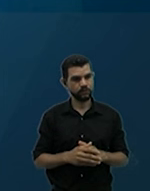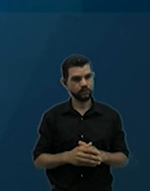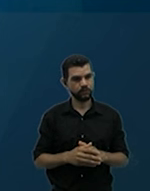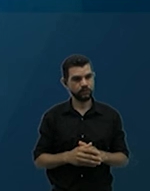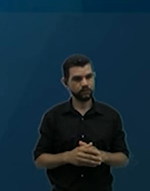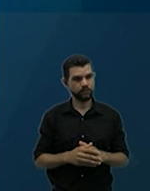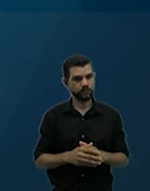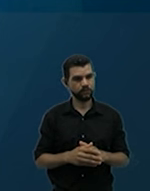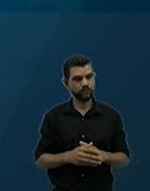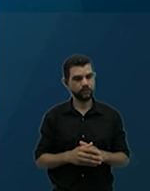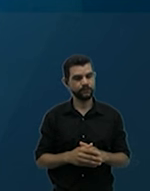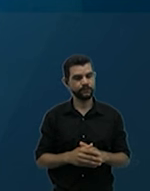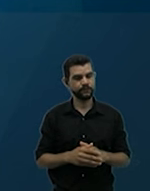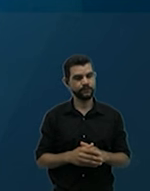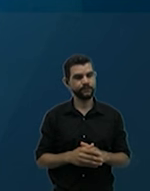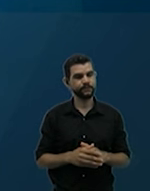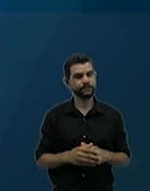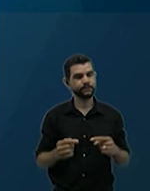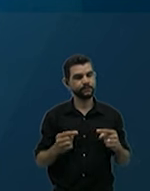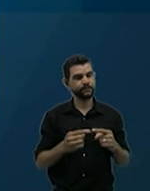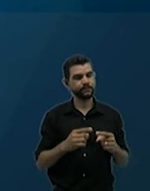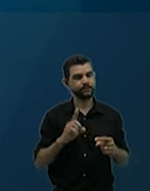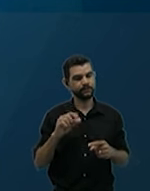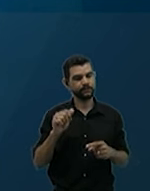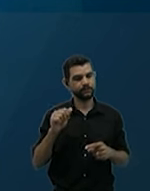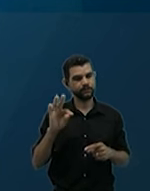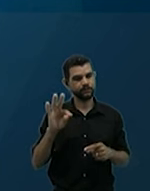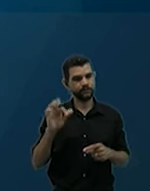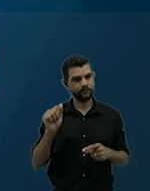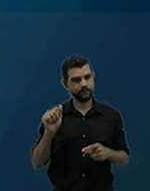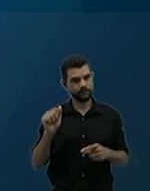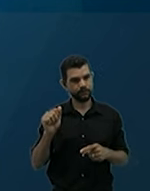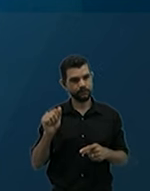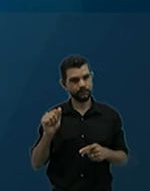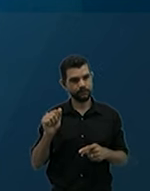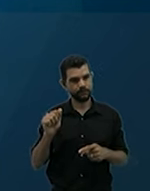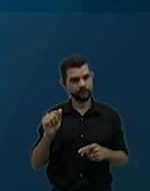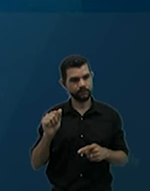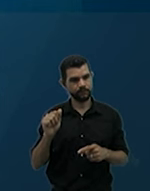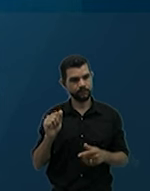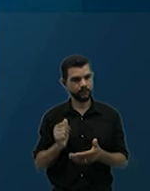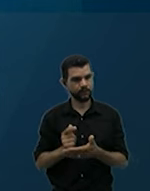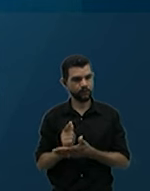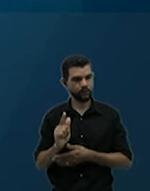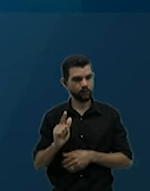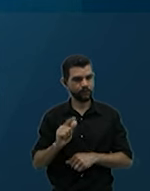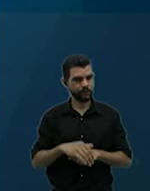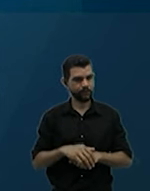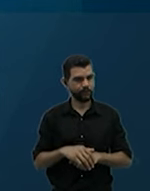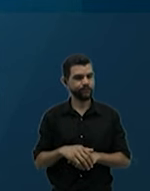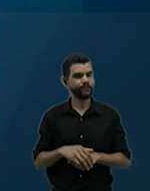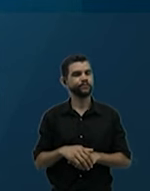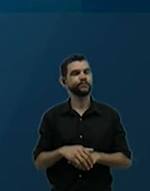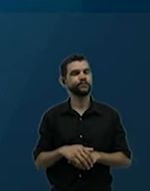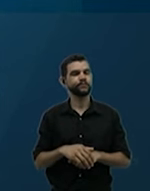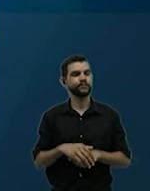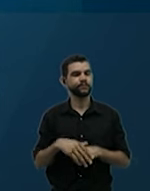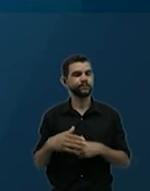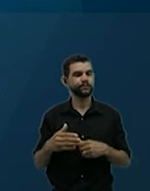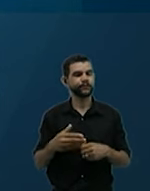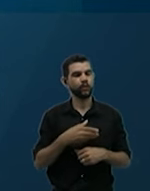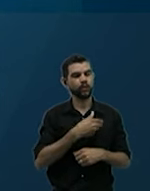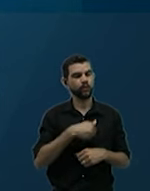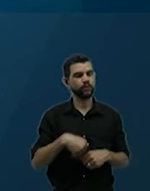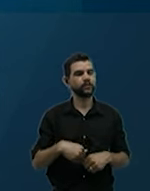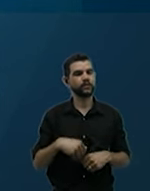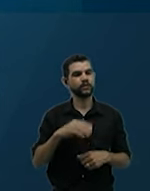da arrematação. A sentença reconheceu a ausência de responsabilidade tributária do